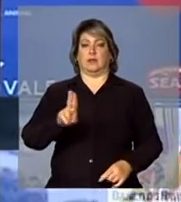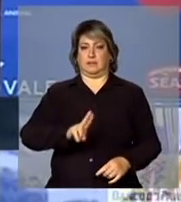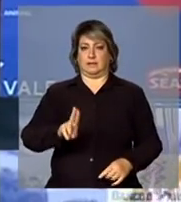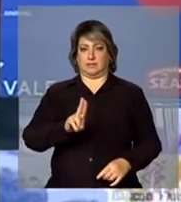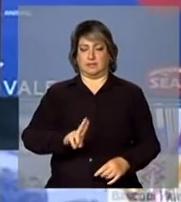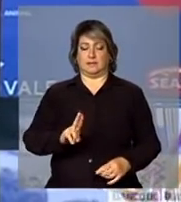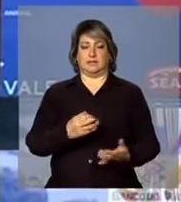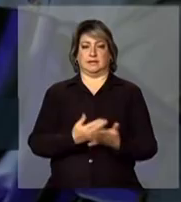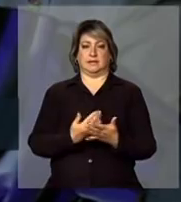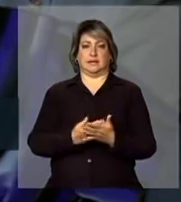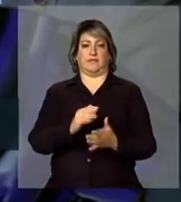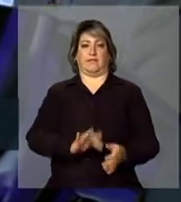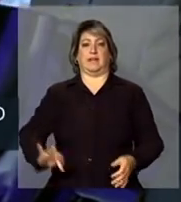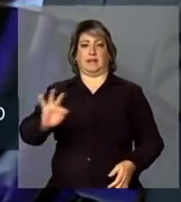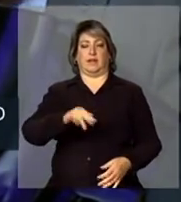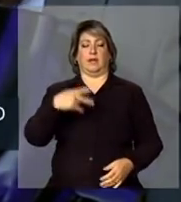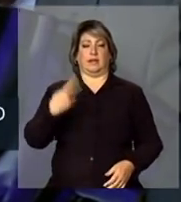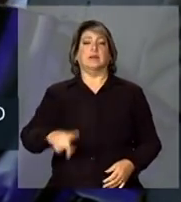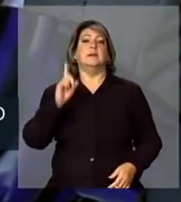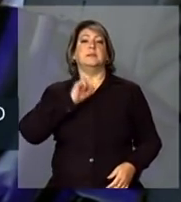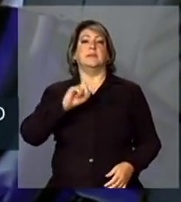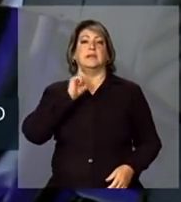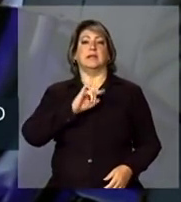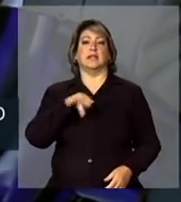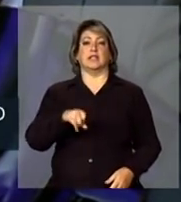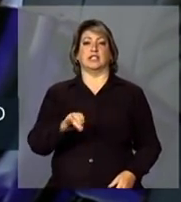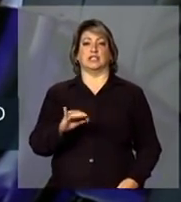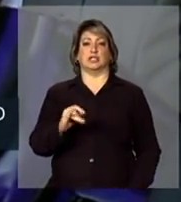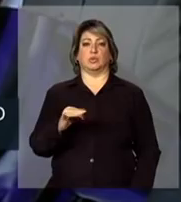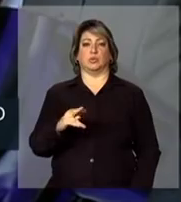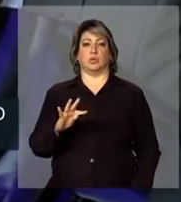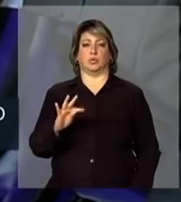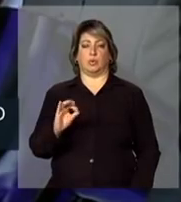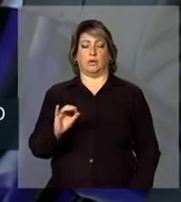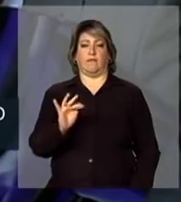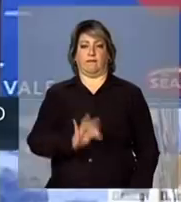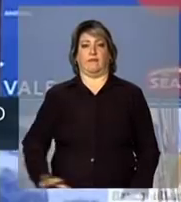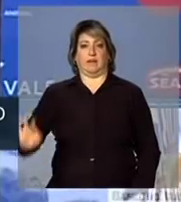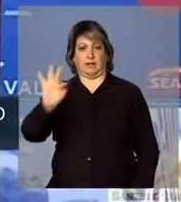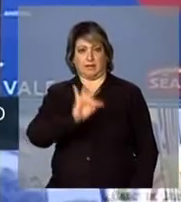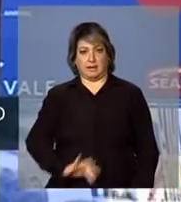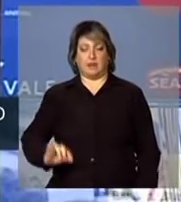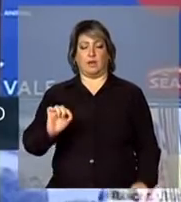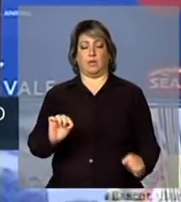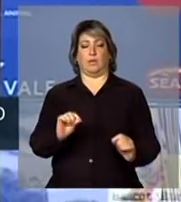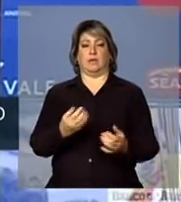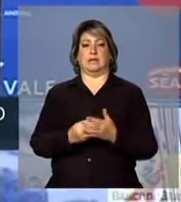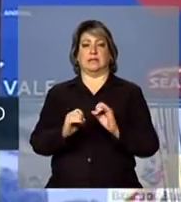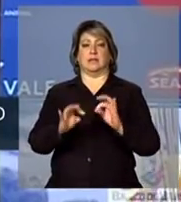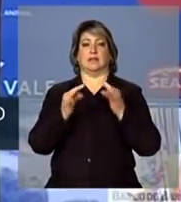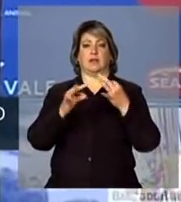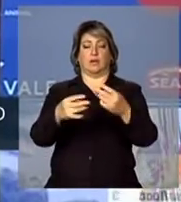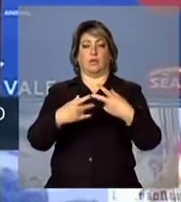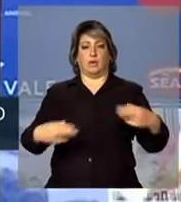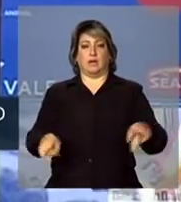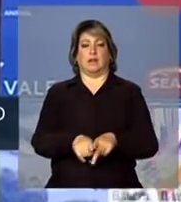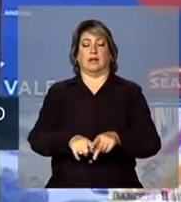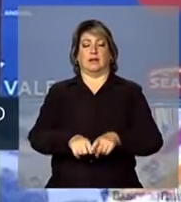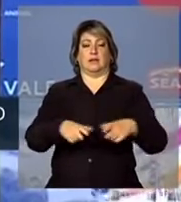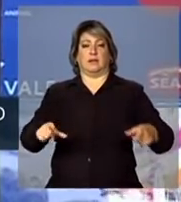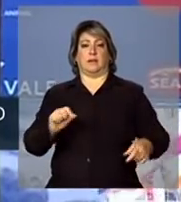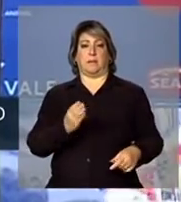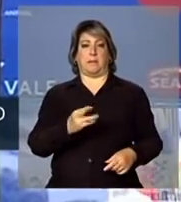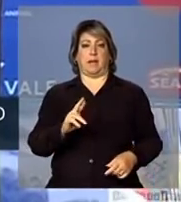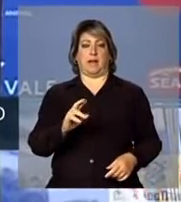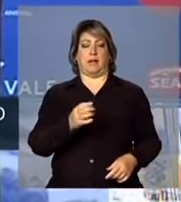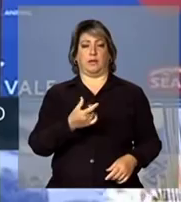do Triângulo Mineiro, do Instituto Federal de Educação Tecnológica, a duplicação da BR-262